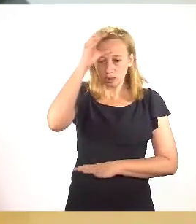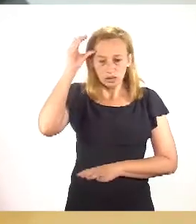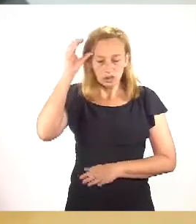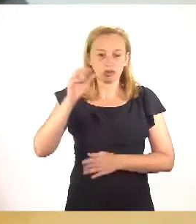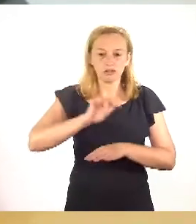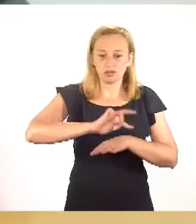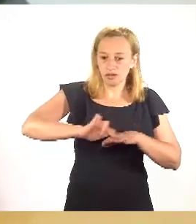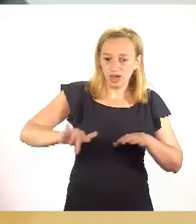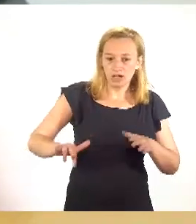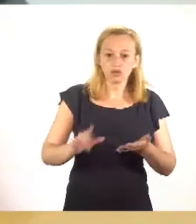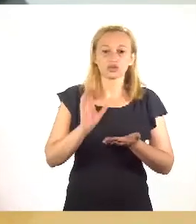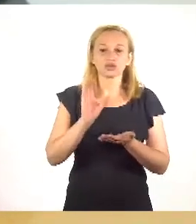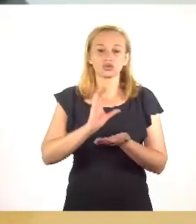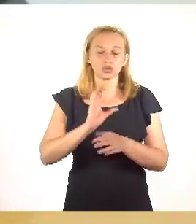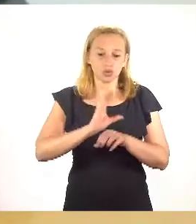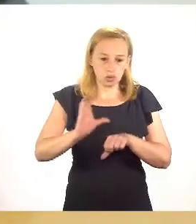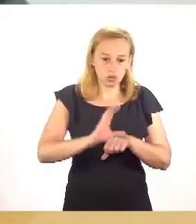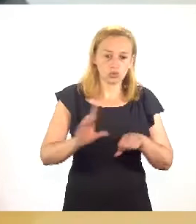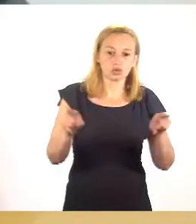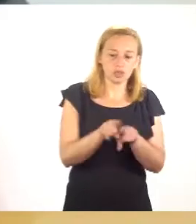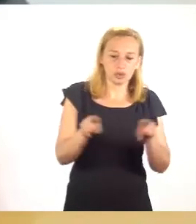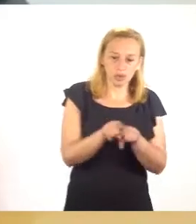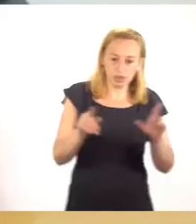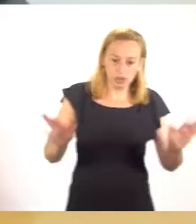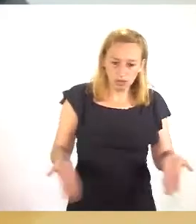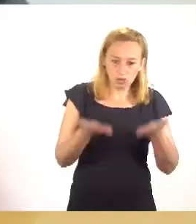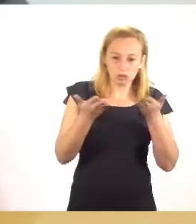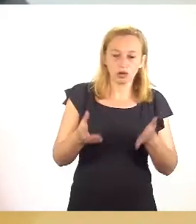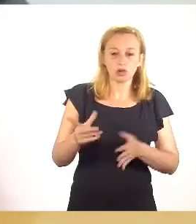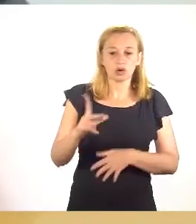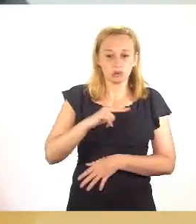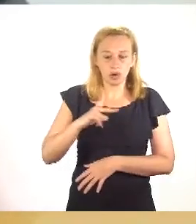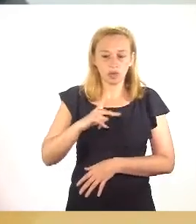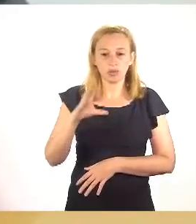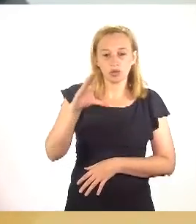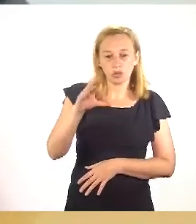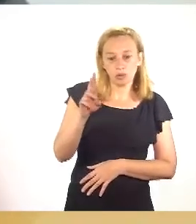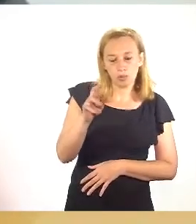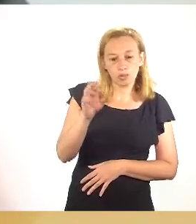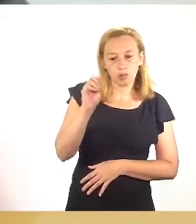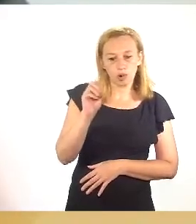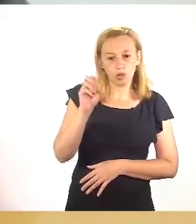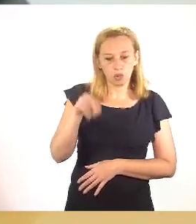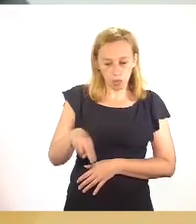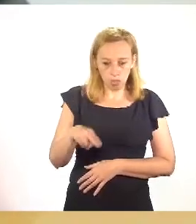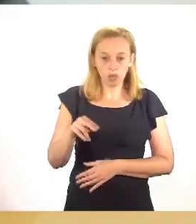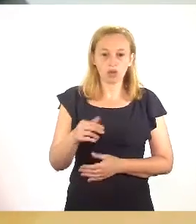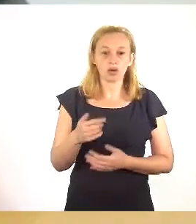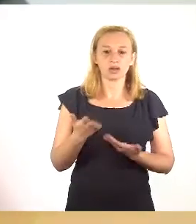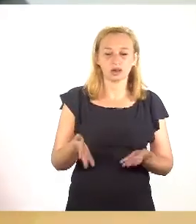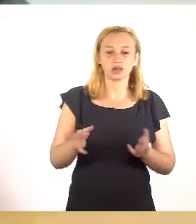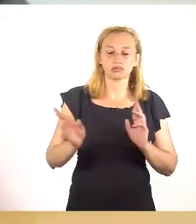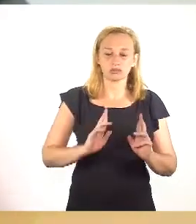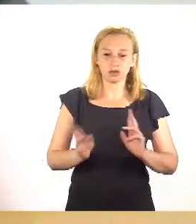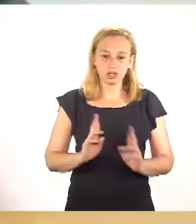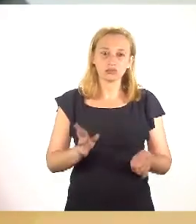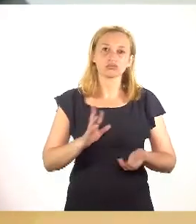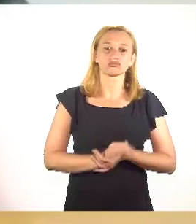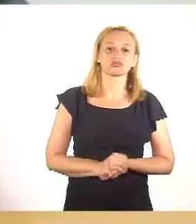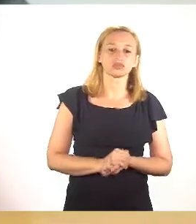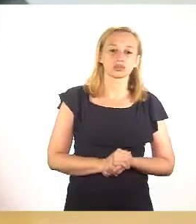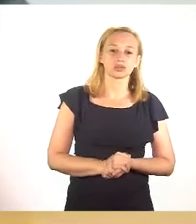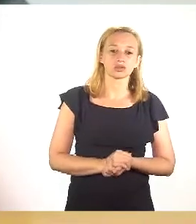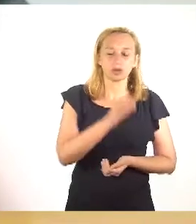cursos também, inclusive estimulados pelo próprio PROCON, até de mediação e de relação com